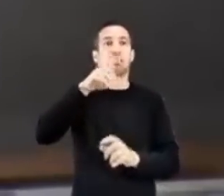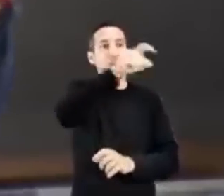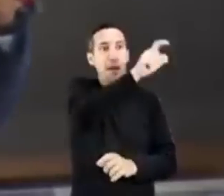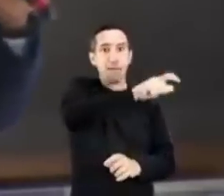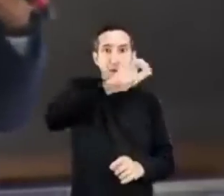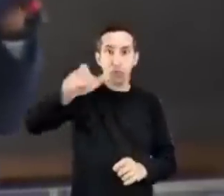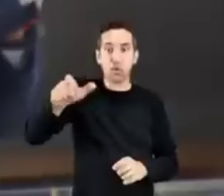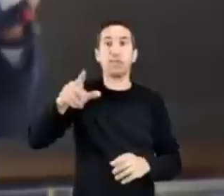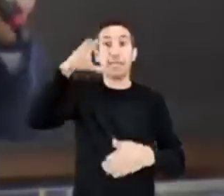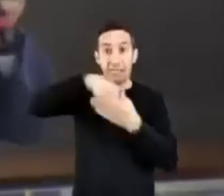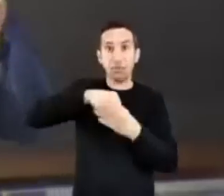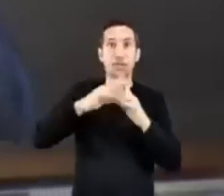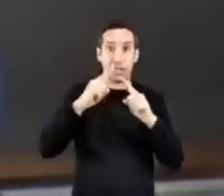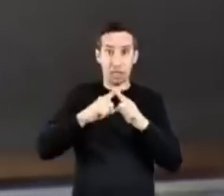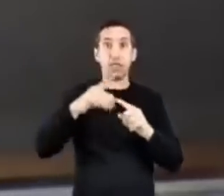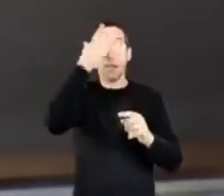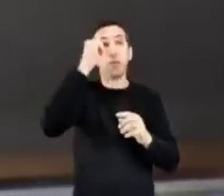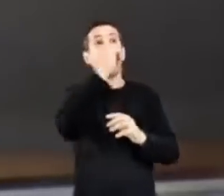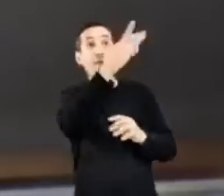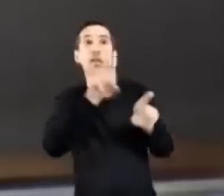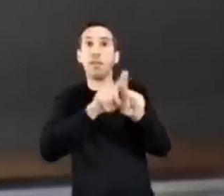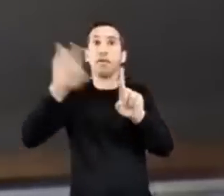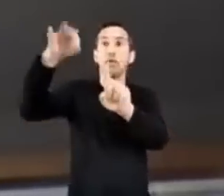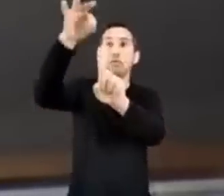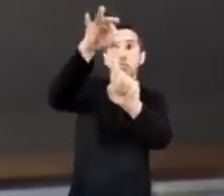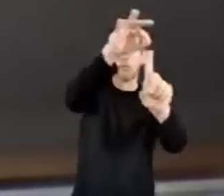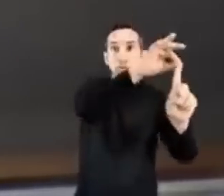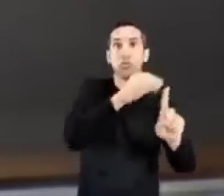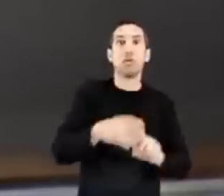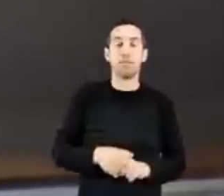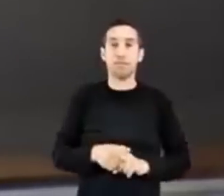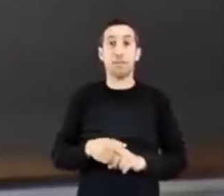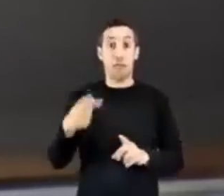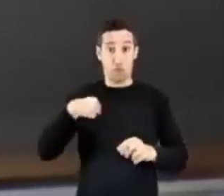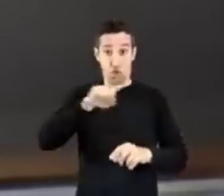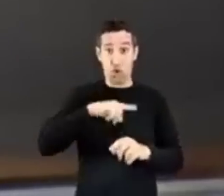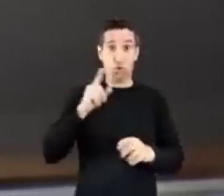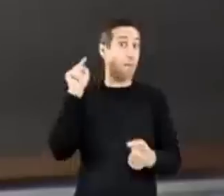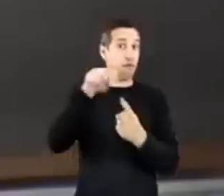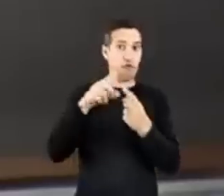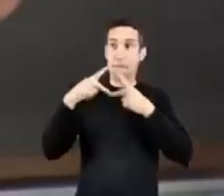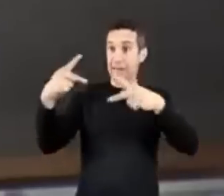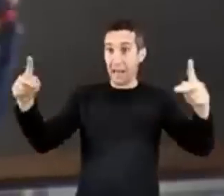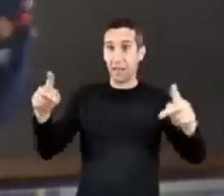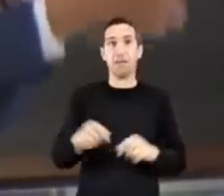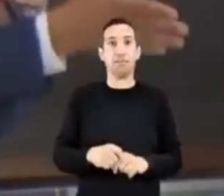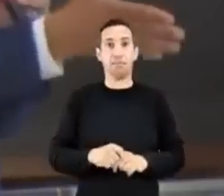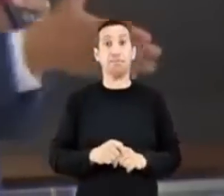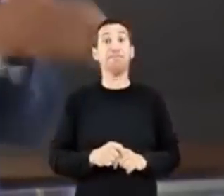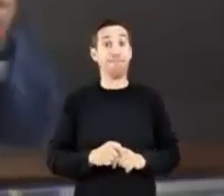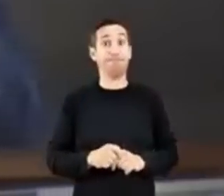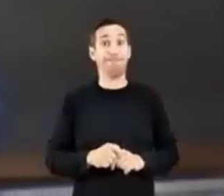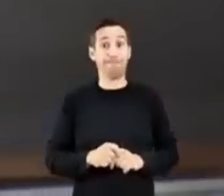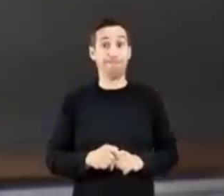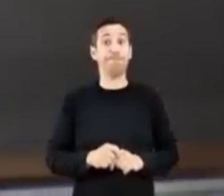sobre a igreja para que a gente possa pegar e para os de Fora para que as pessoas possam entender e aceitar bom Então veja a